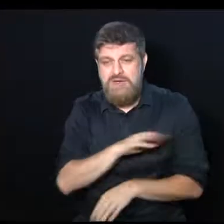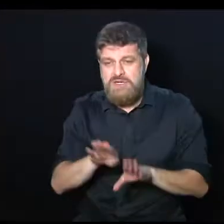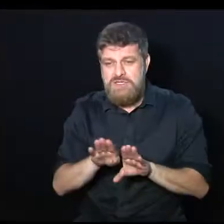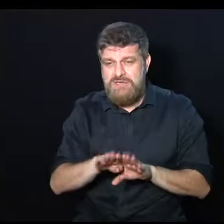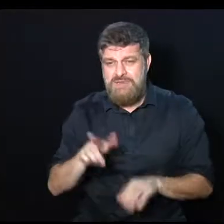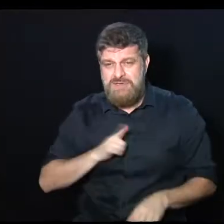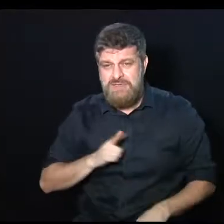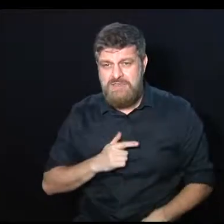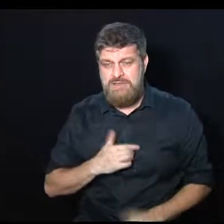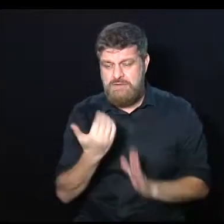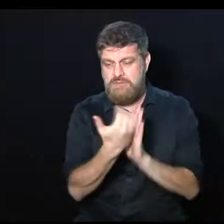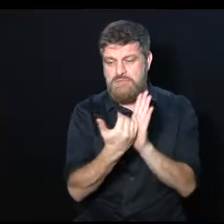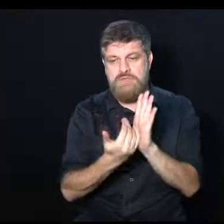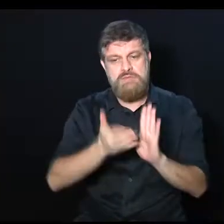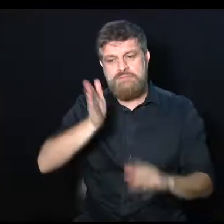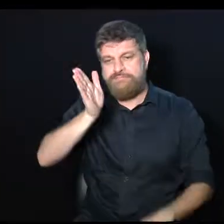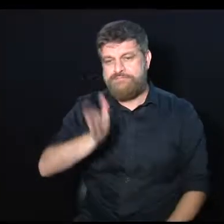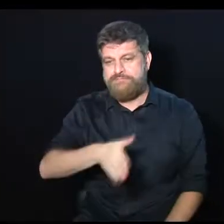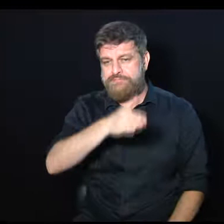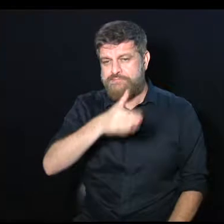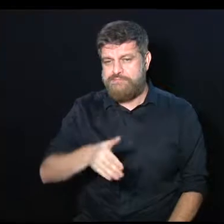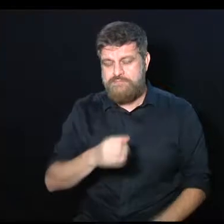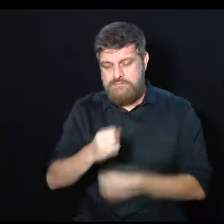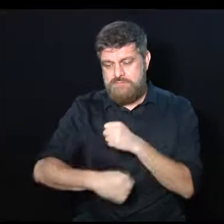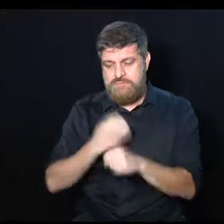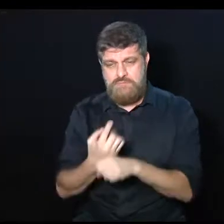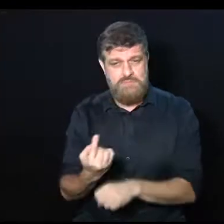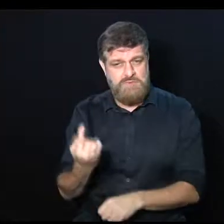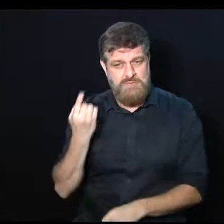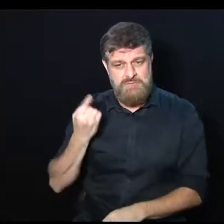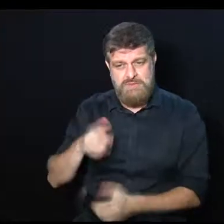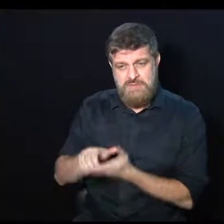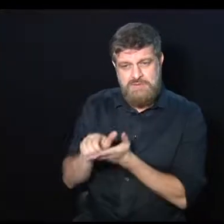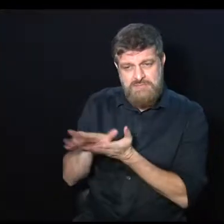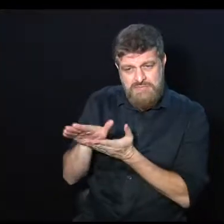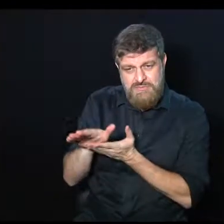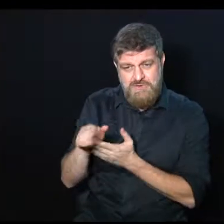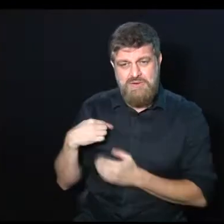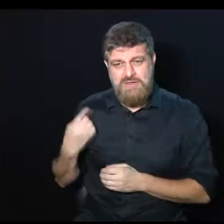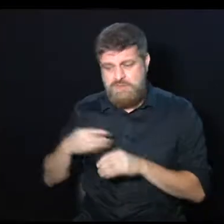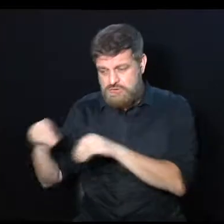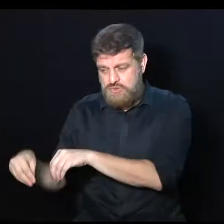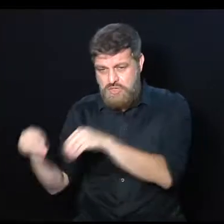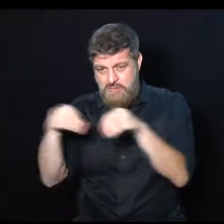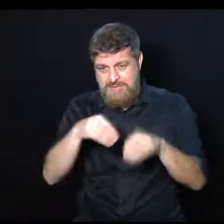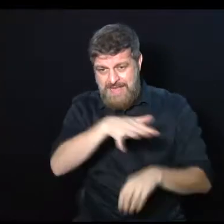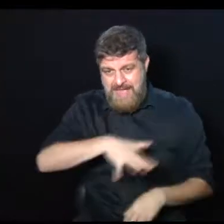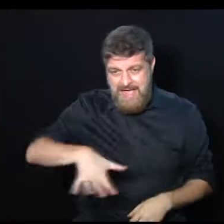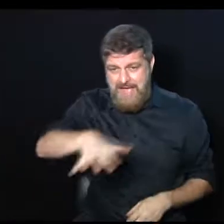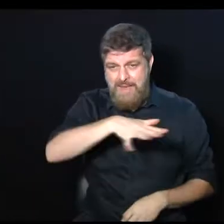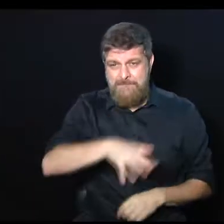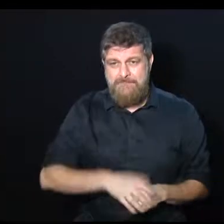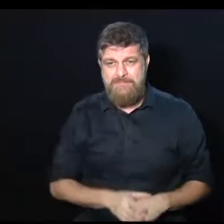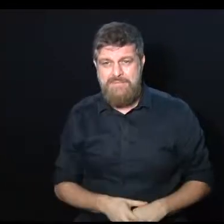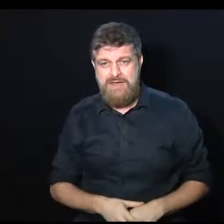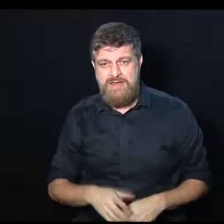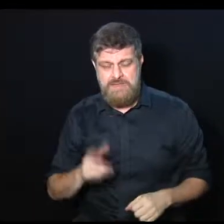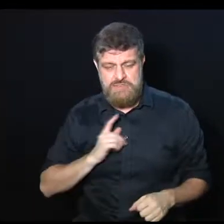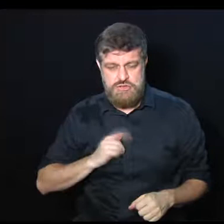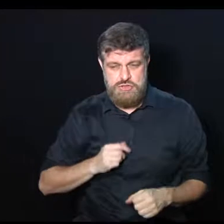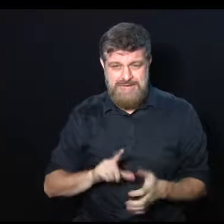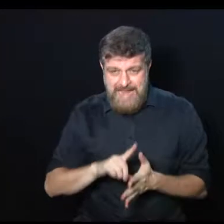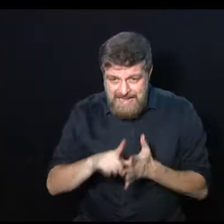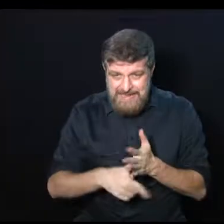Esses programas foram extintos o ano passado. Então, nós temos agora que migrar para a questão da residência profissional em saúde para